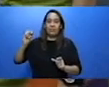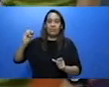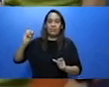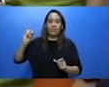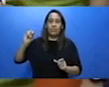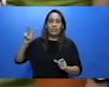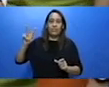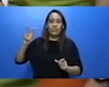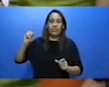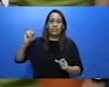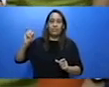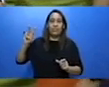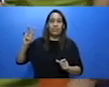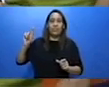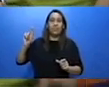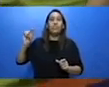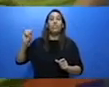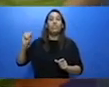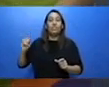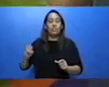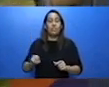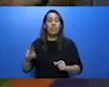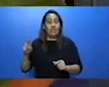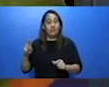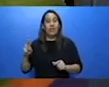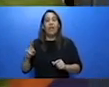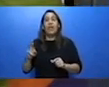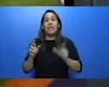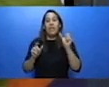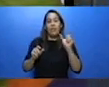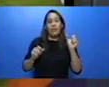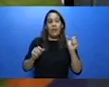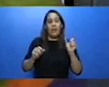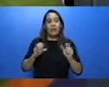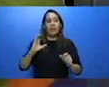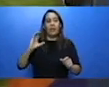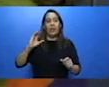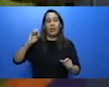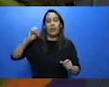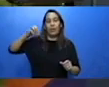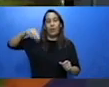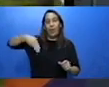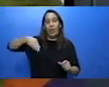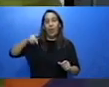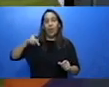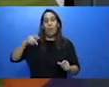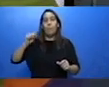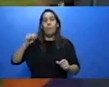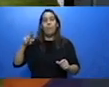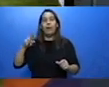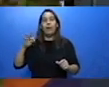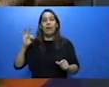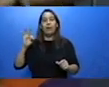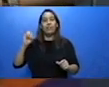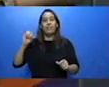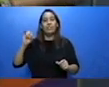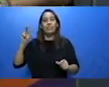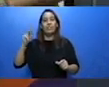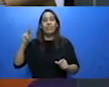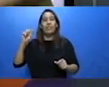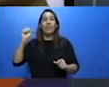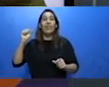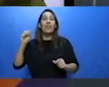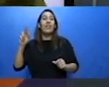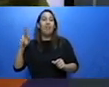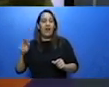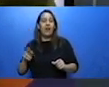de compartilhar? Sim, quando você divide o seu brinquedo, você está compartilhando. Então,